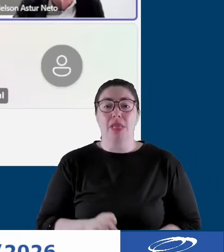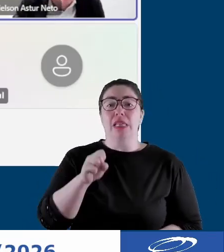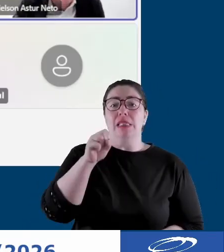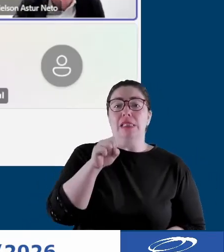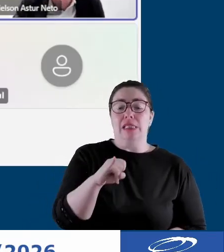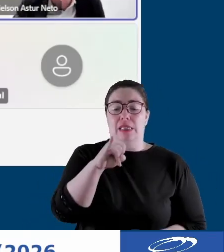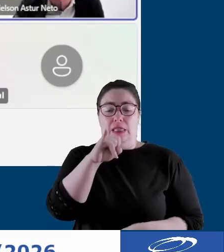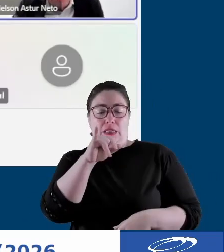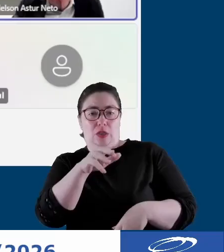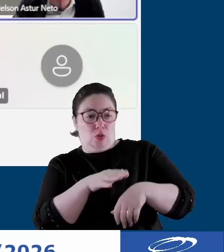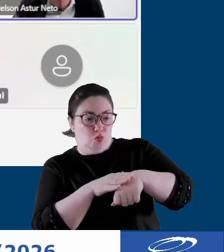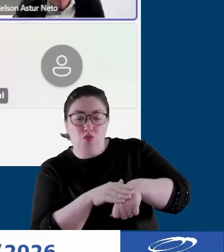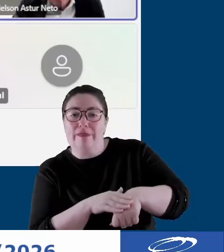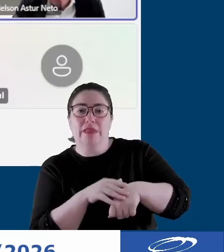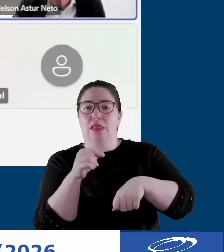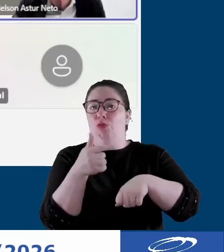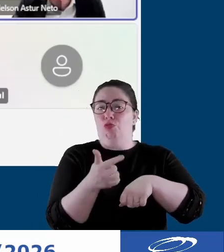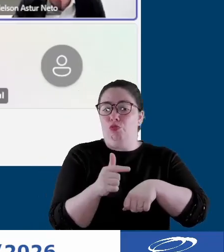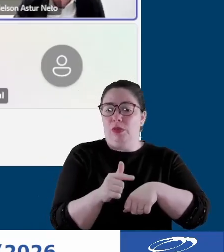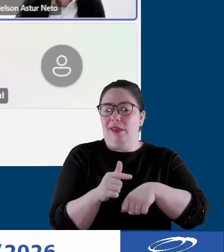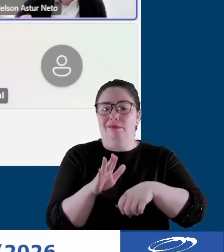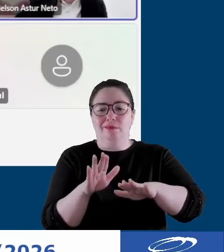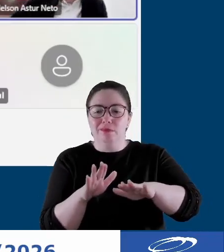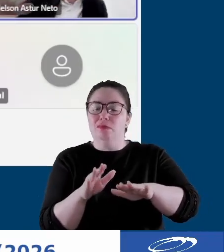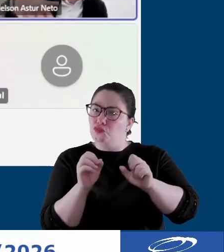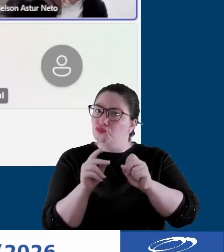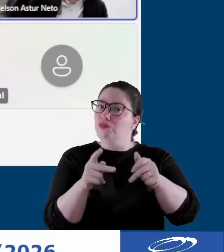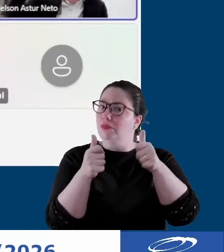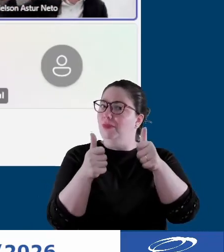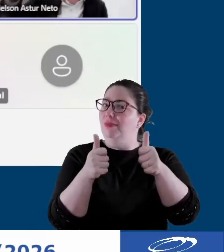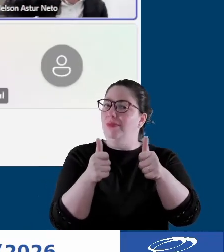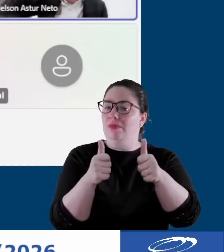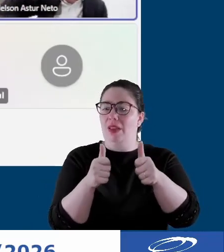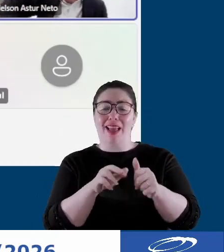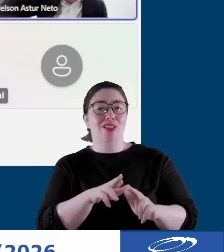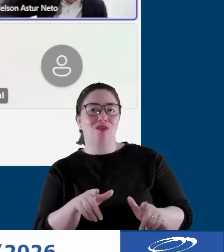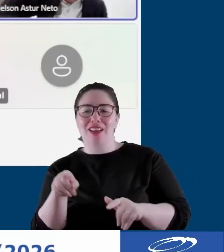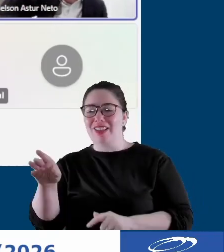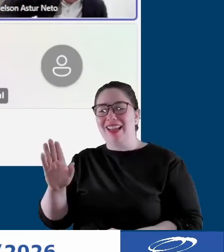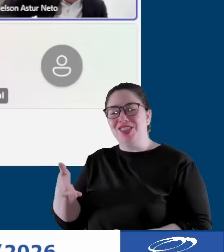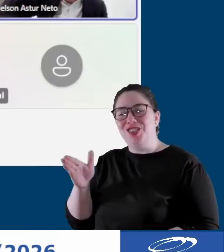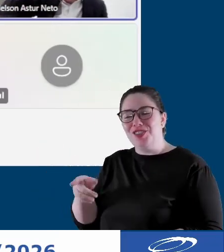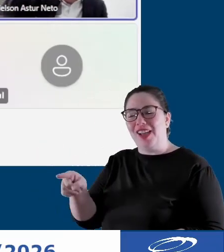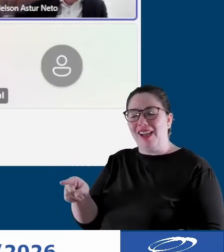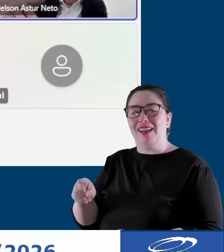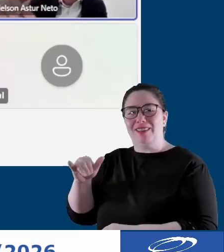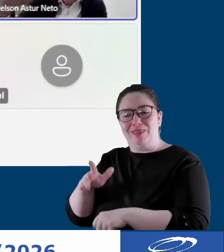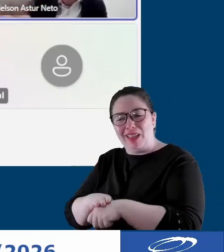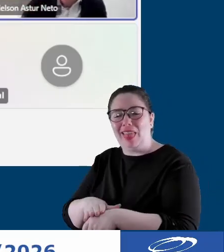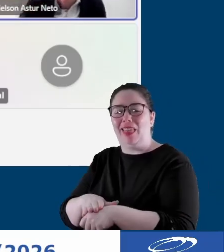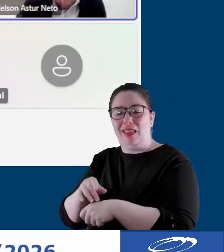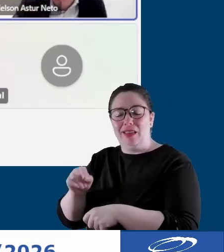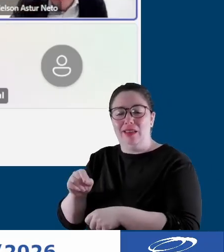ela vai levar à instabilidade. Tá? É diferente de uma cirurgia que infecta, que já está tardia e já